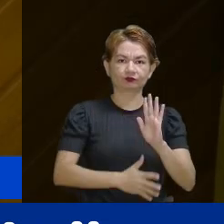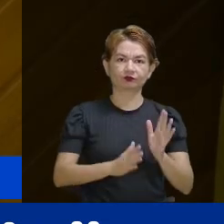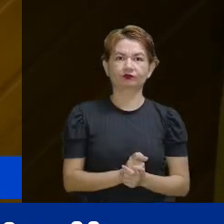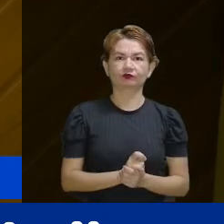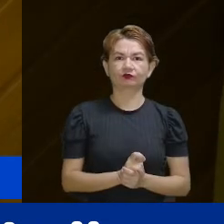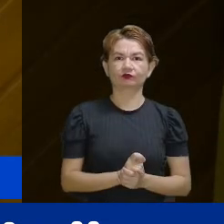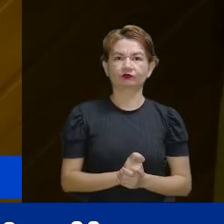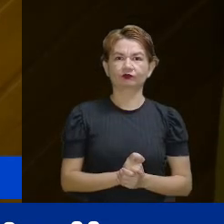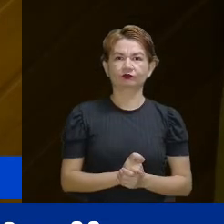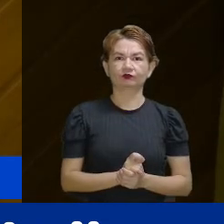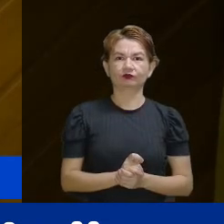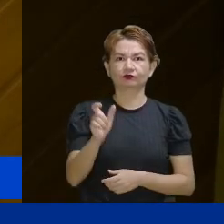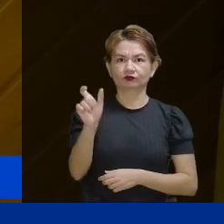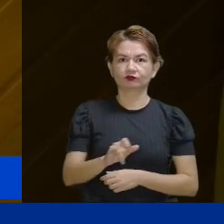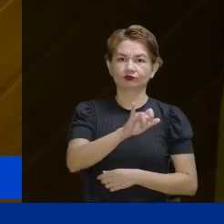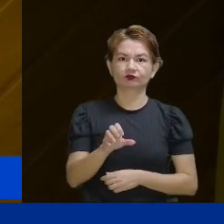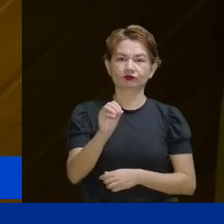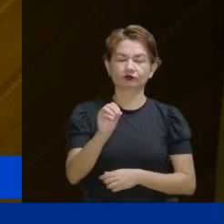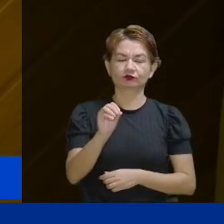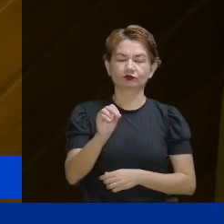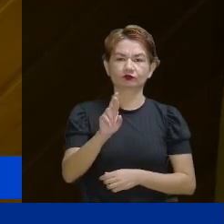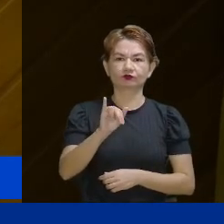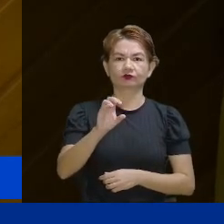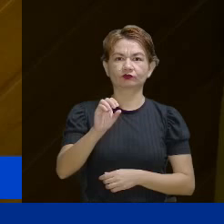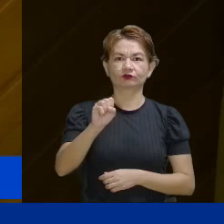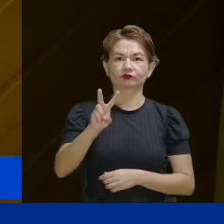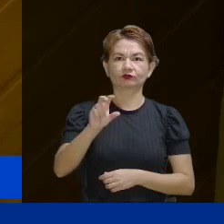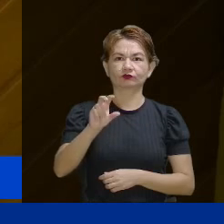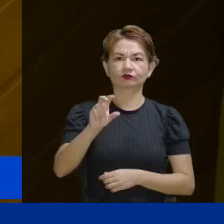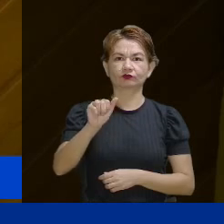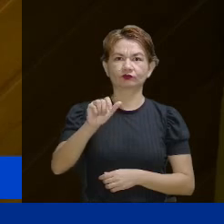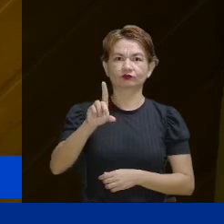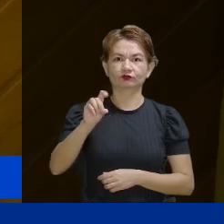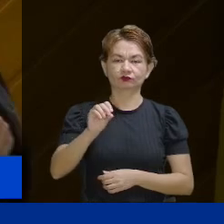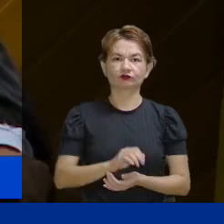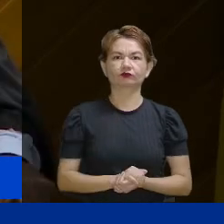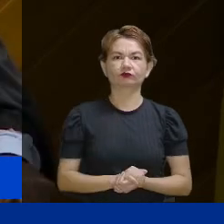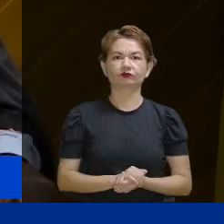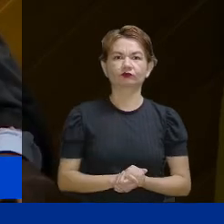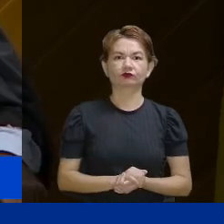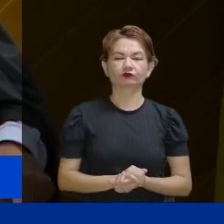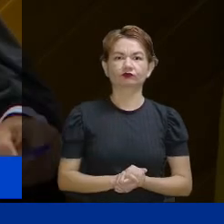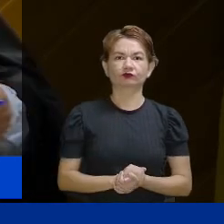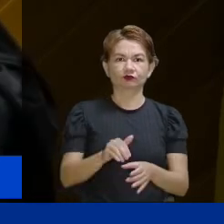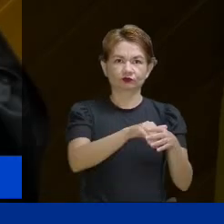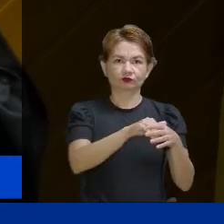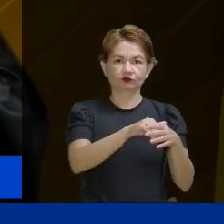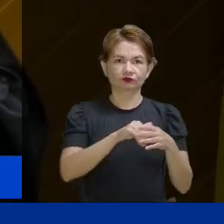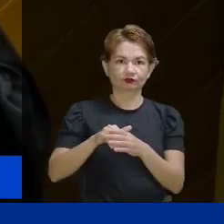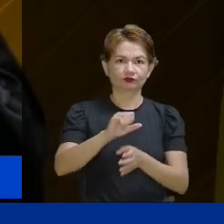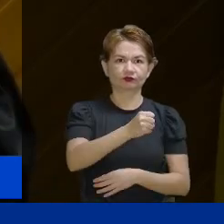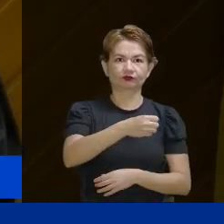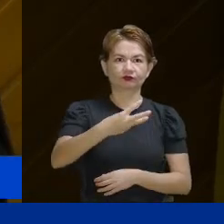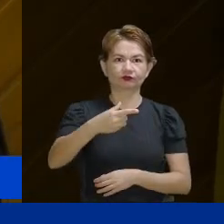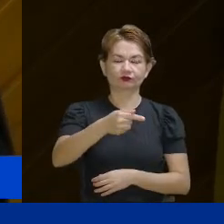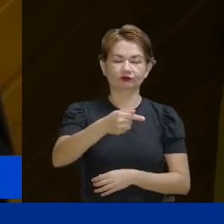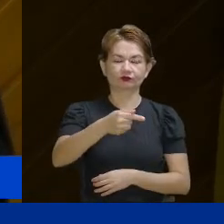por Jouri Oswaldo Queiroz, em face dos acórdãos